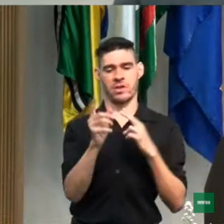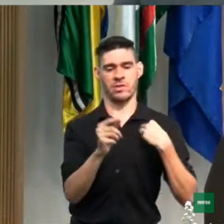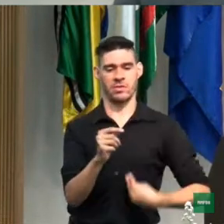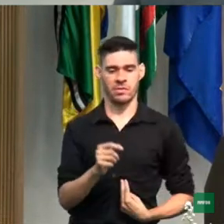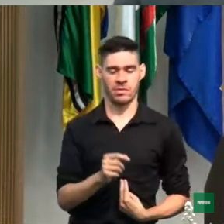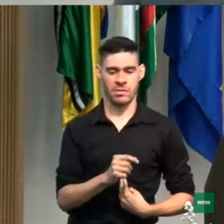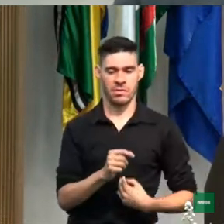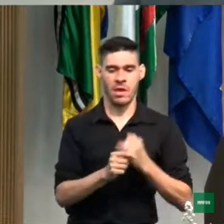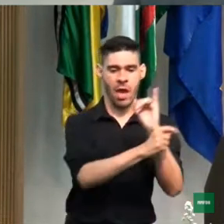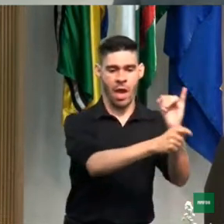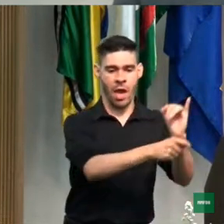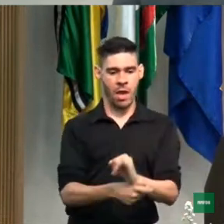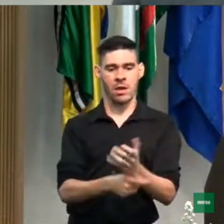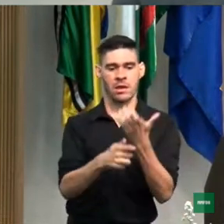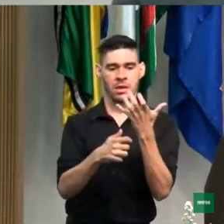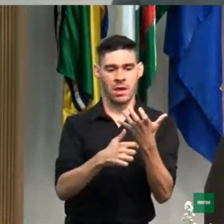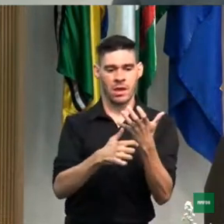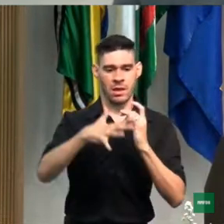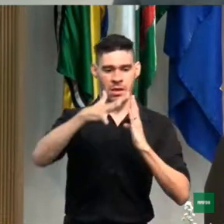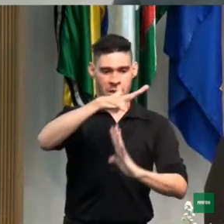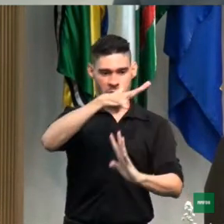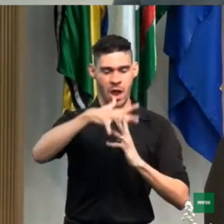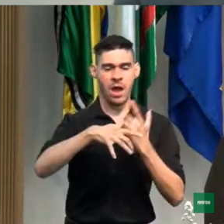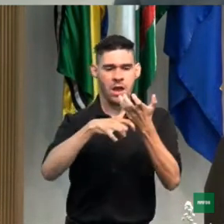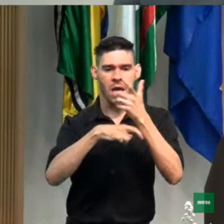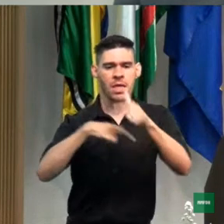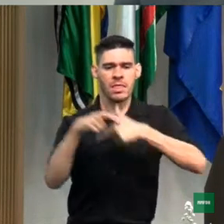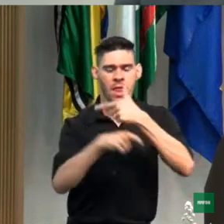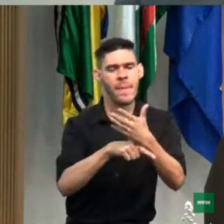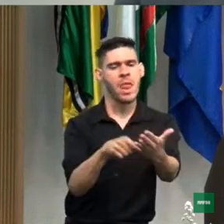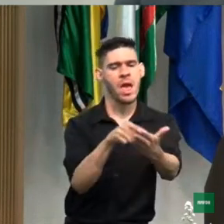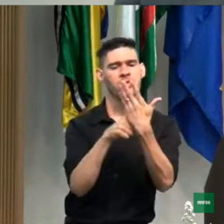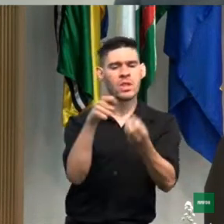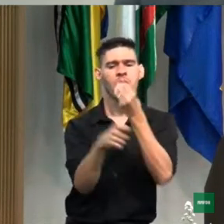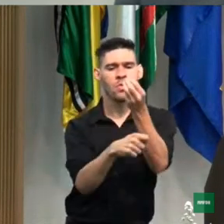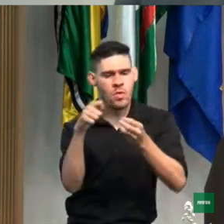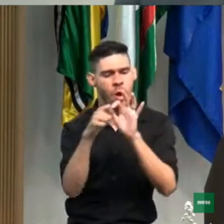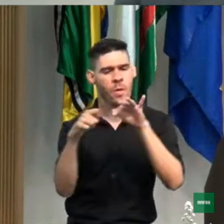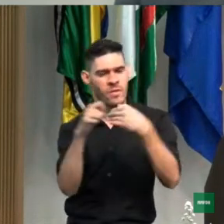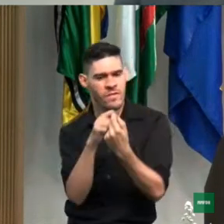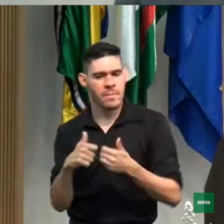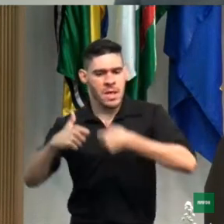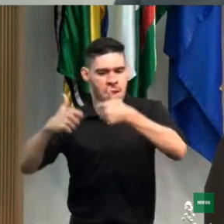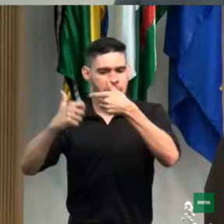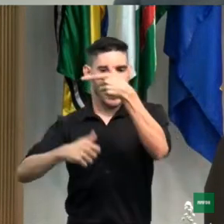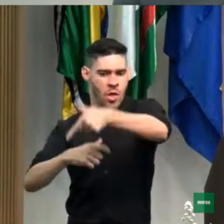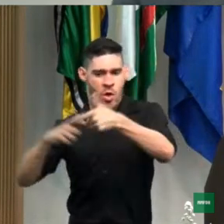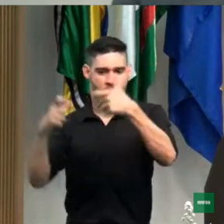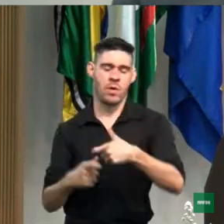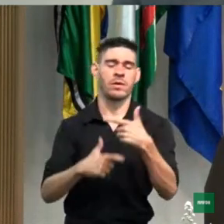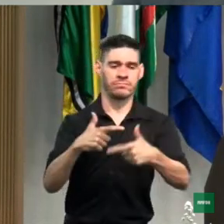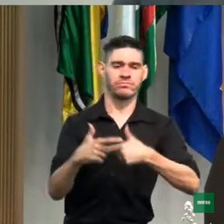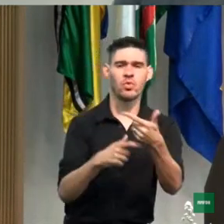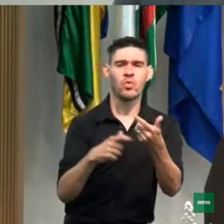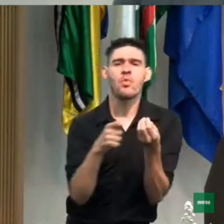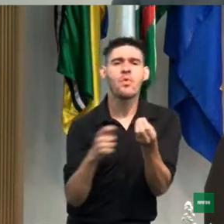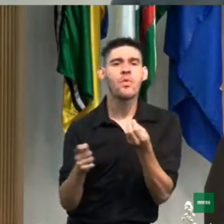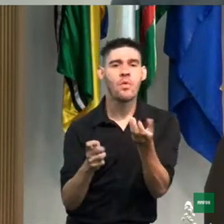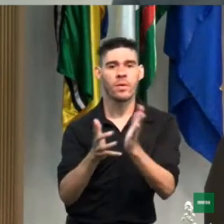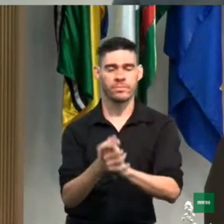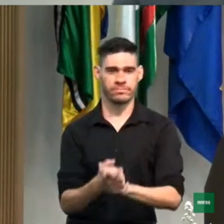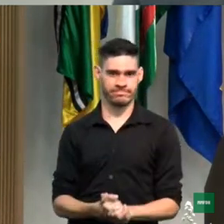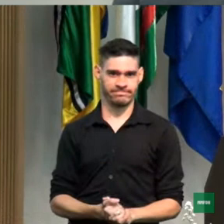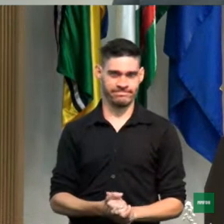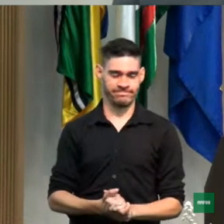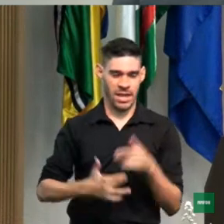ajudem. Como é que a gente pode fazer a vida de uma família imigrante melhor lá no local de trabalho? Esse ministério veio